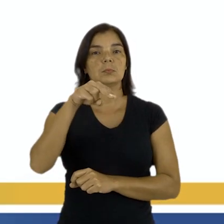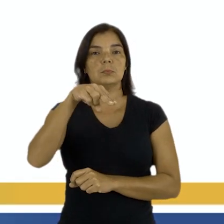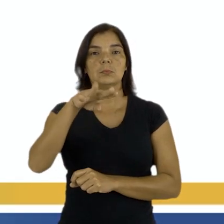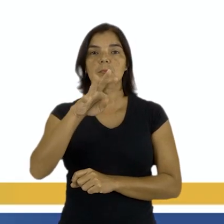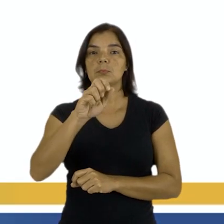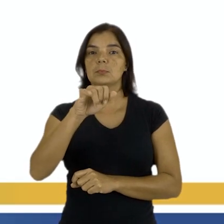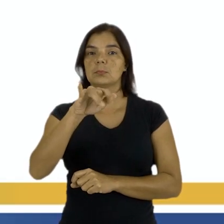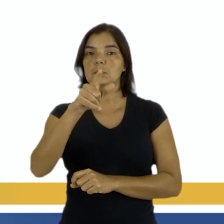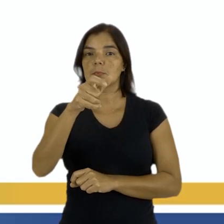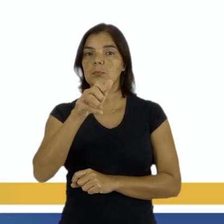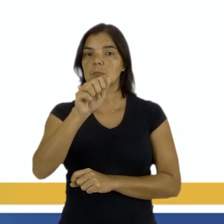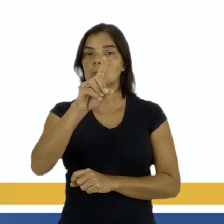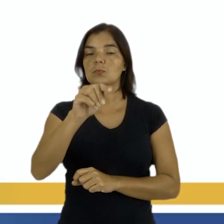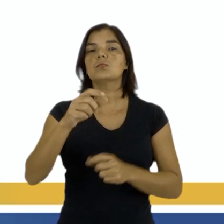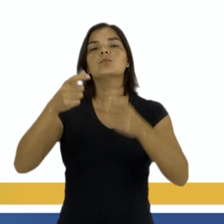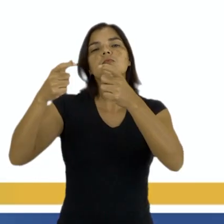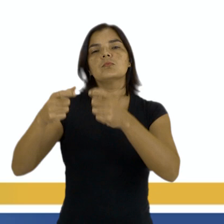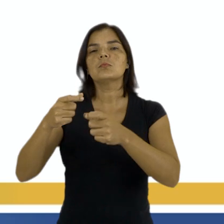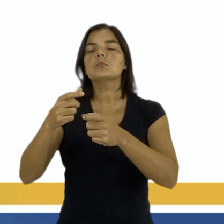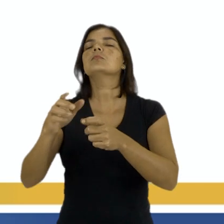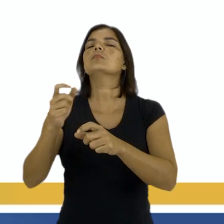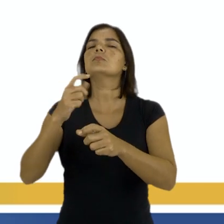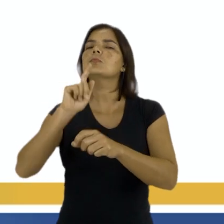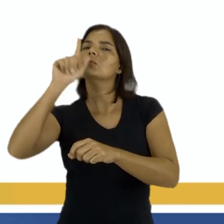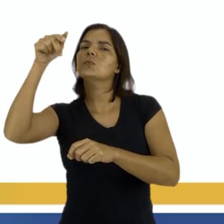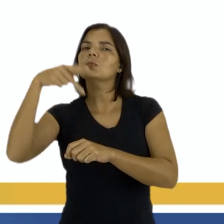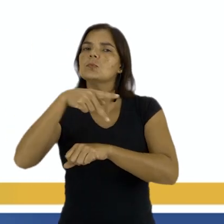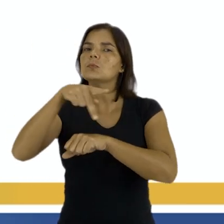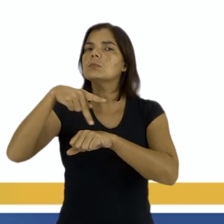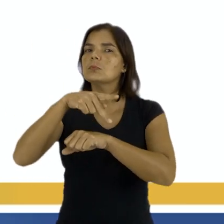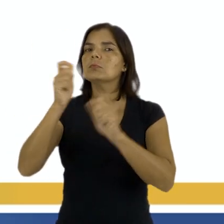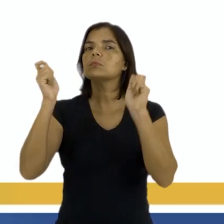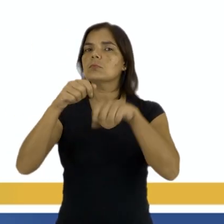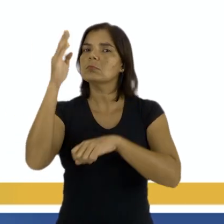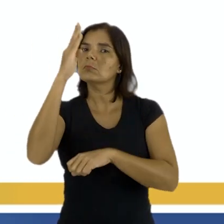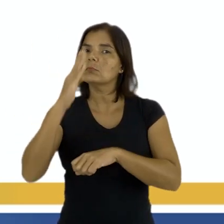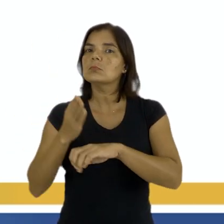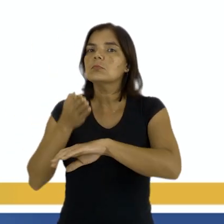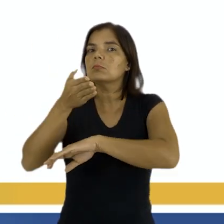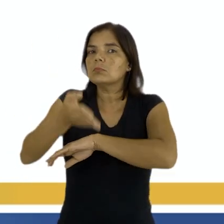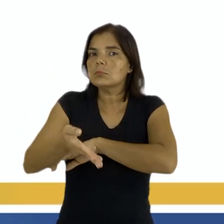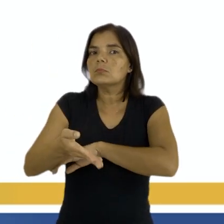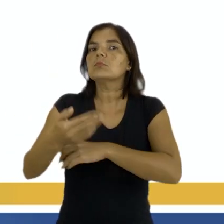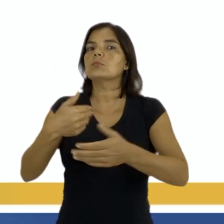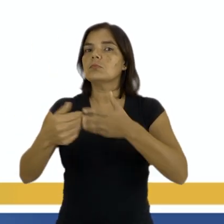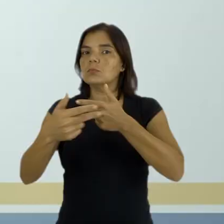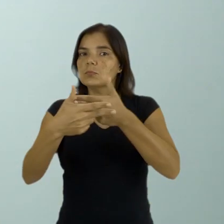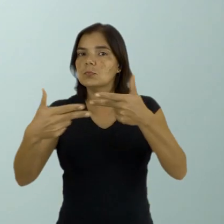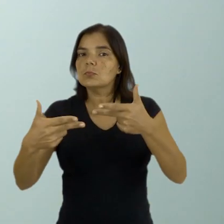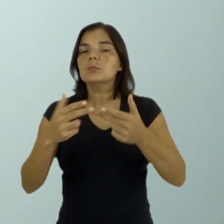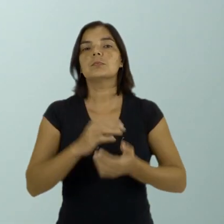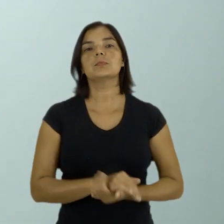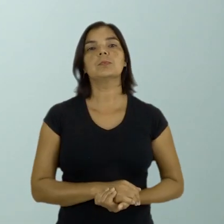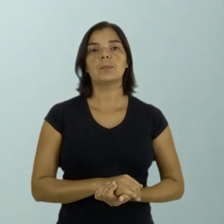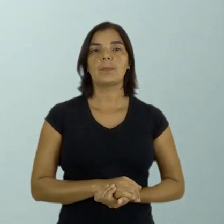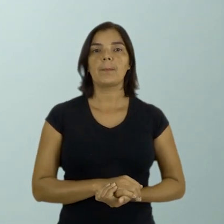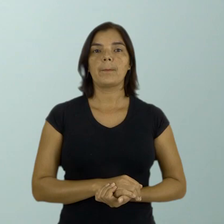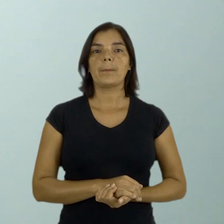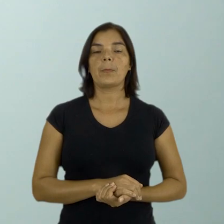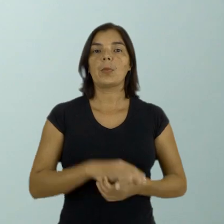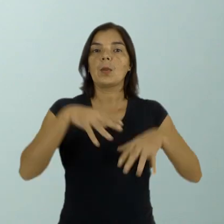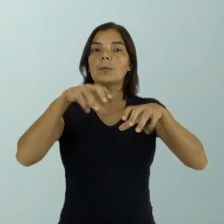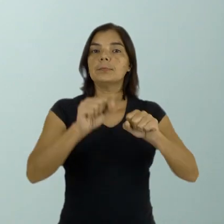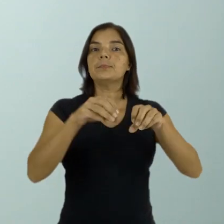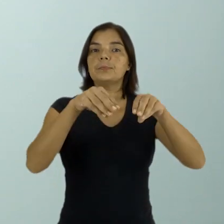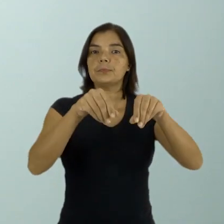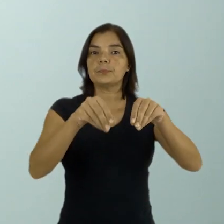unidades administrativas que ficam em outros países, para que os brasileiros possam recorrer em alguma situação. Bom, no